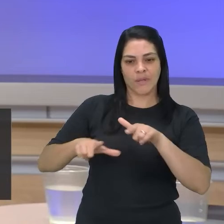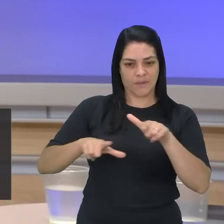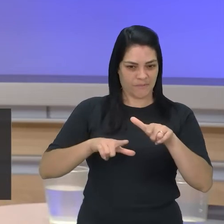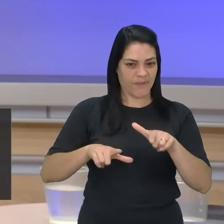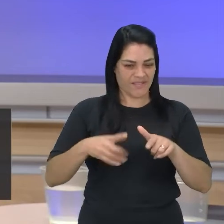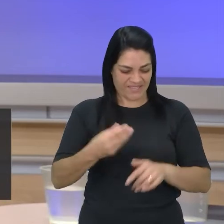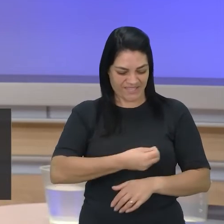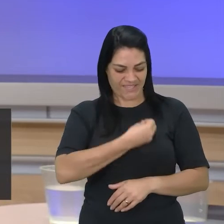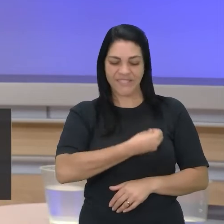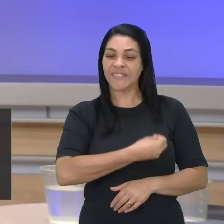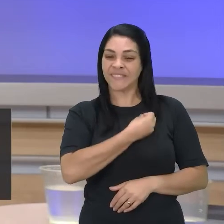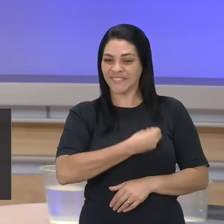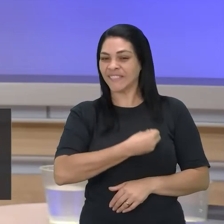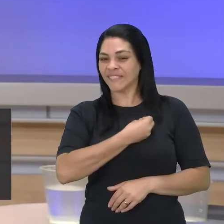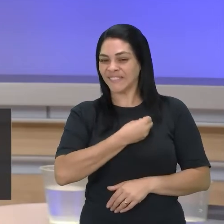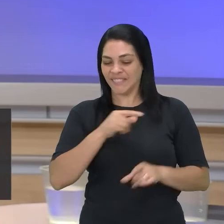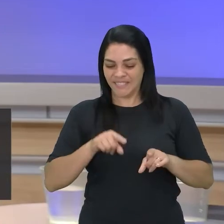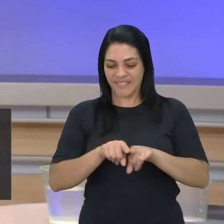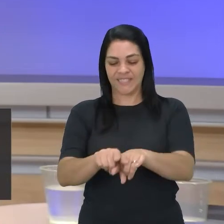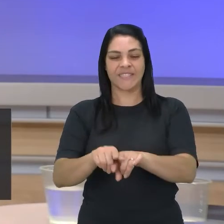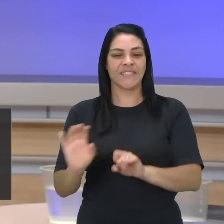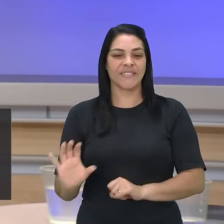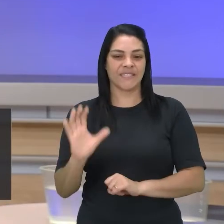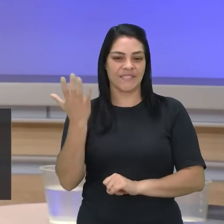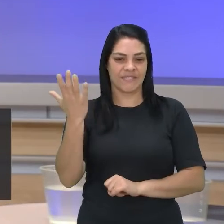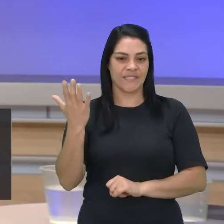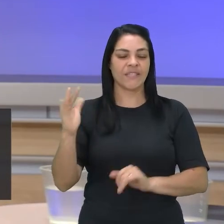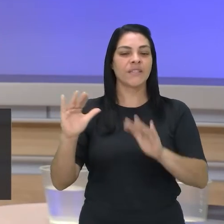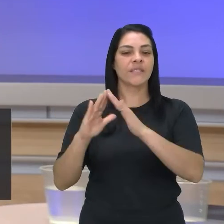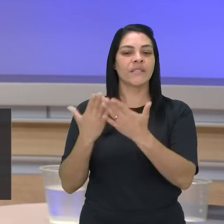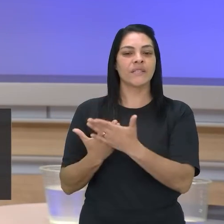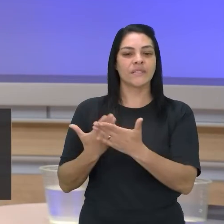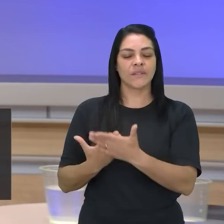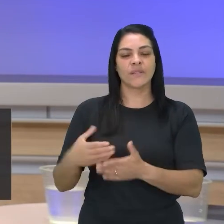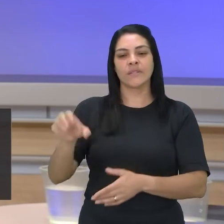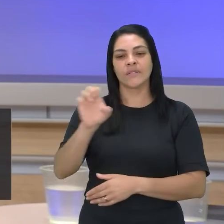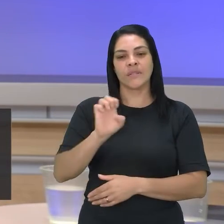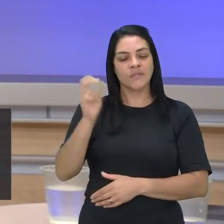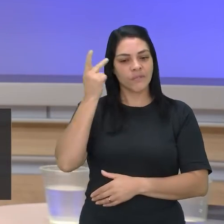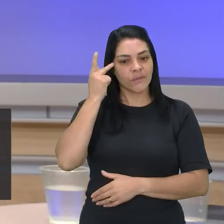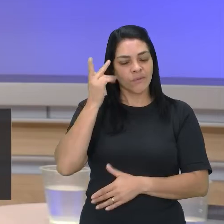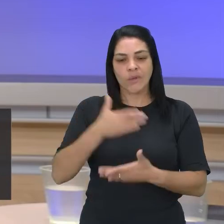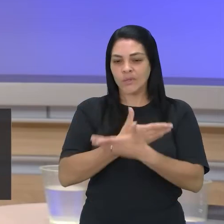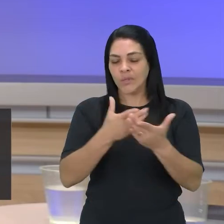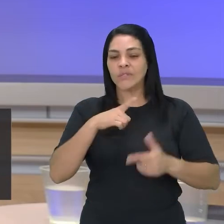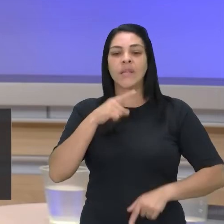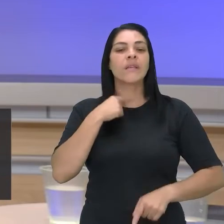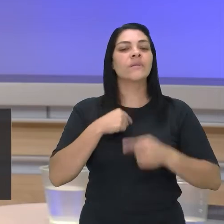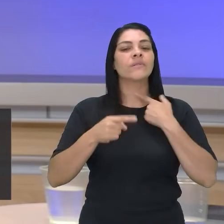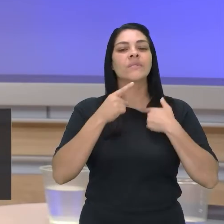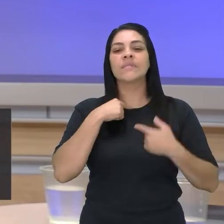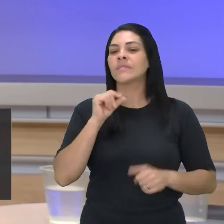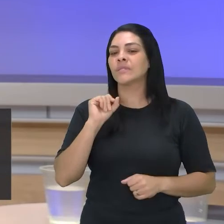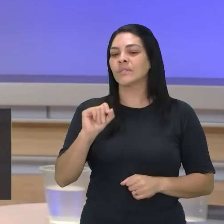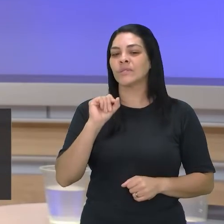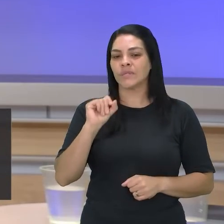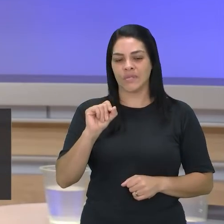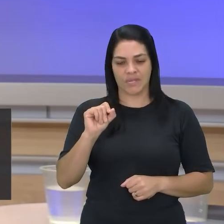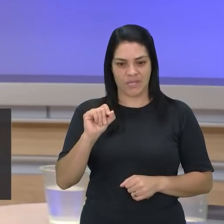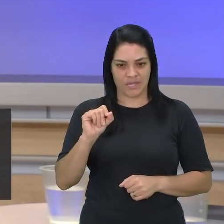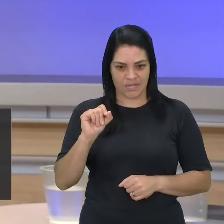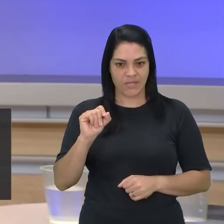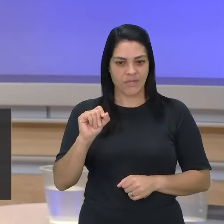bem intensa, né? Quando essa parceria acontece nas escolas da Grande São Paulo, e a gente tem muito um desejo. E